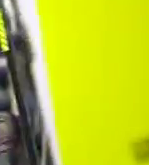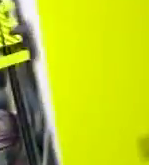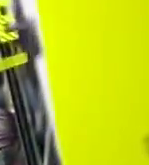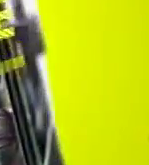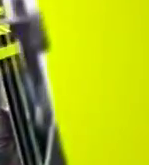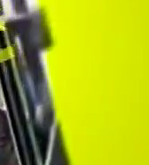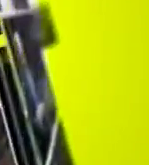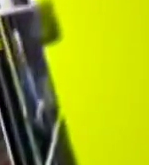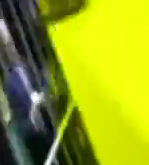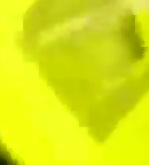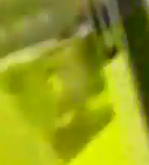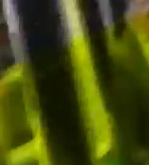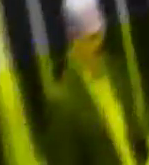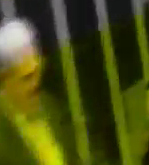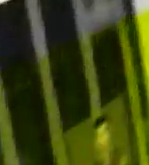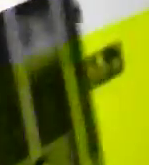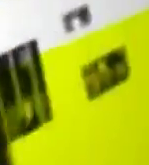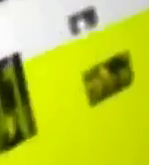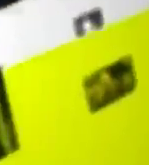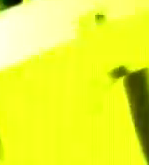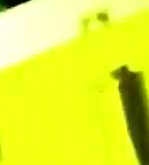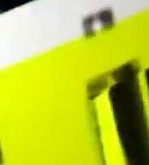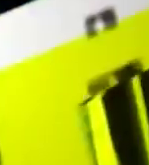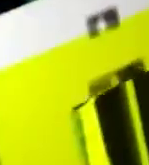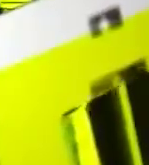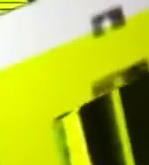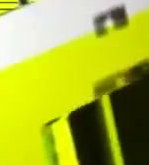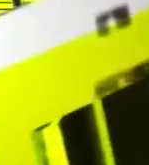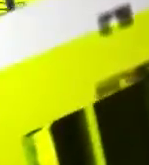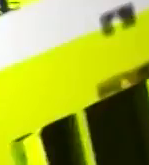Que não que sejam menos importantes.